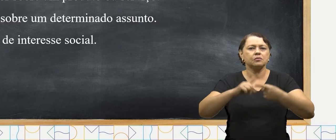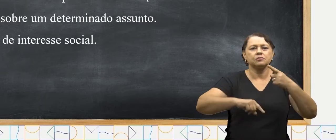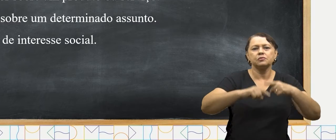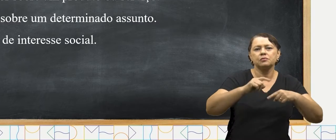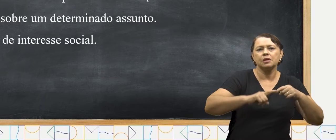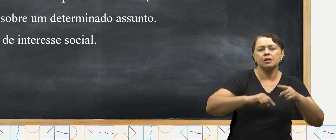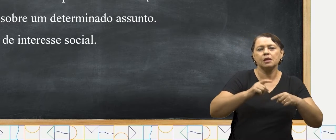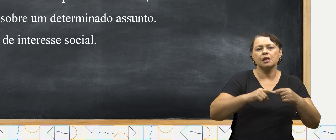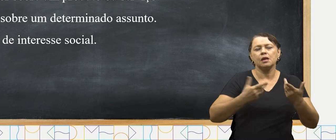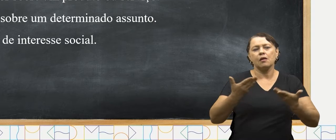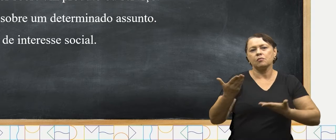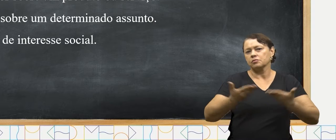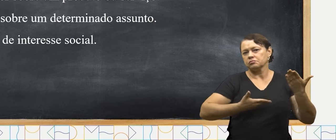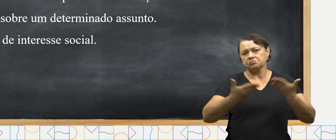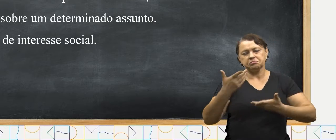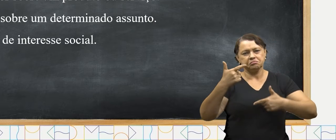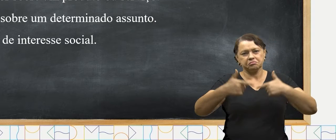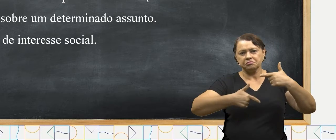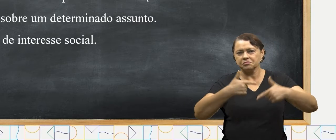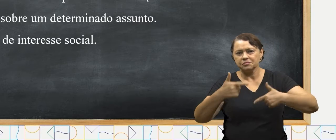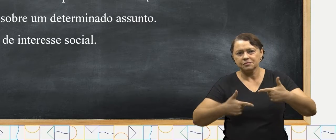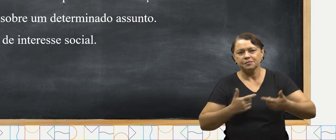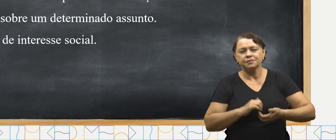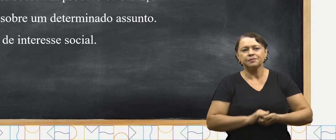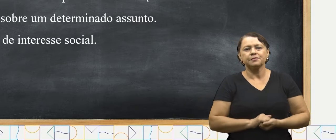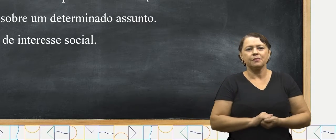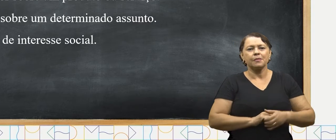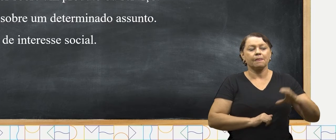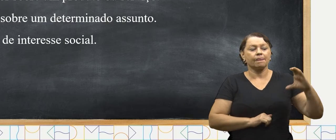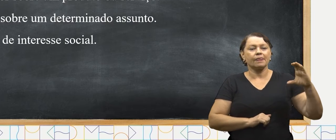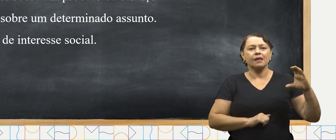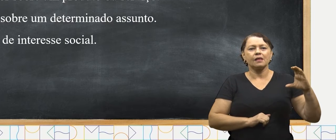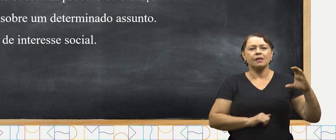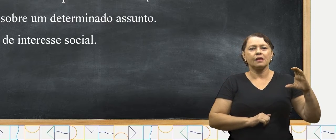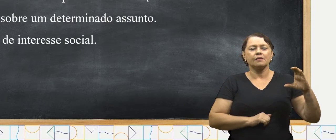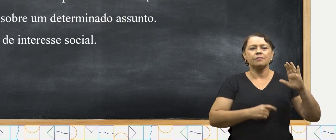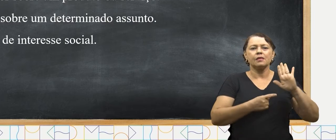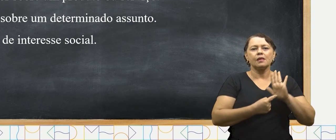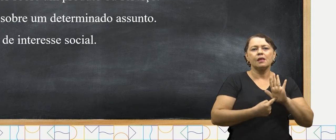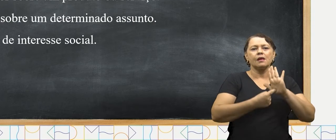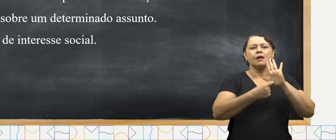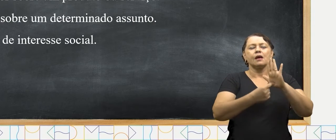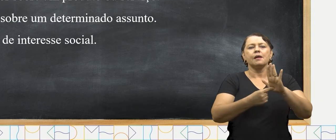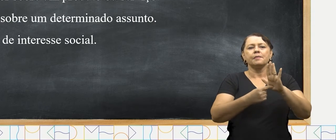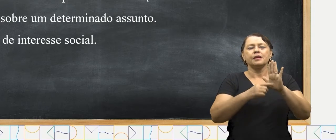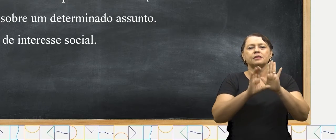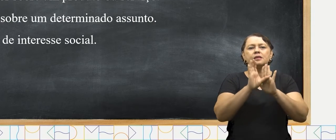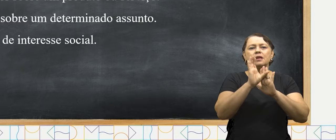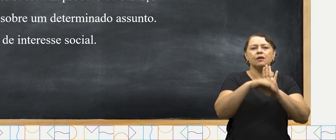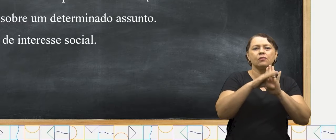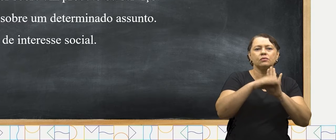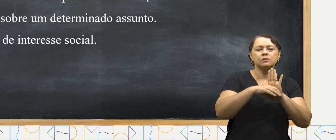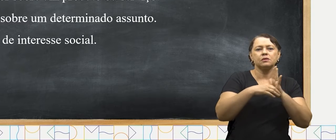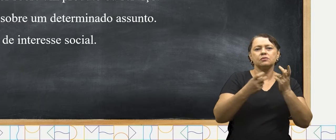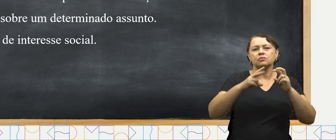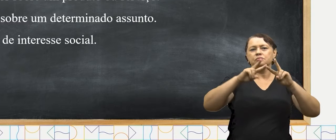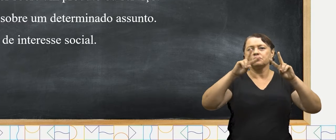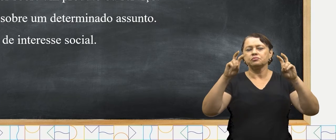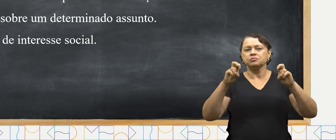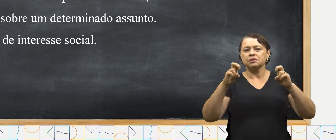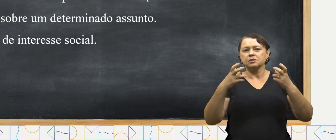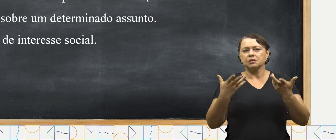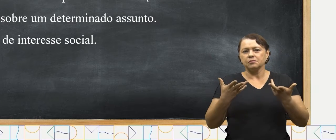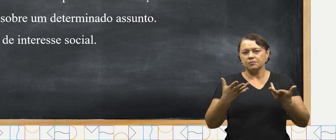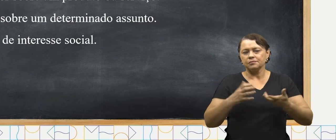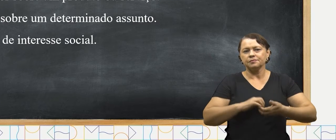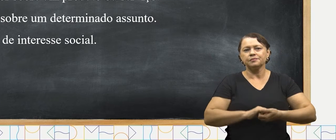um produto ou serviço. Letra C, apresentar definições sobre um